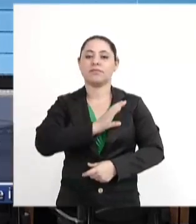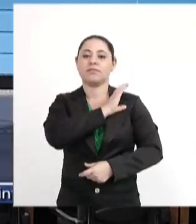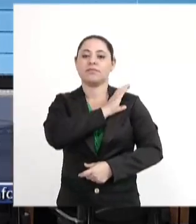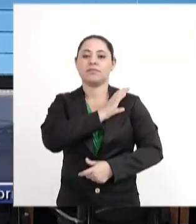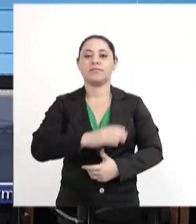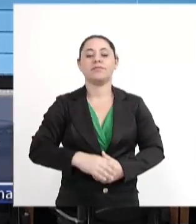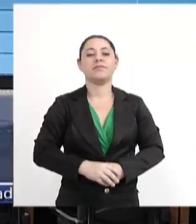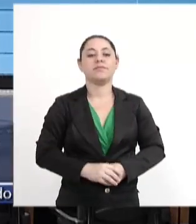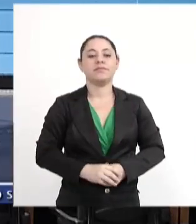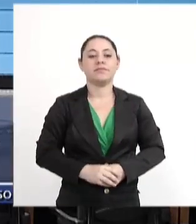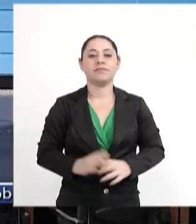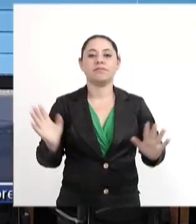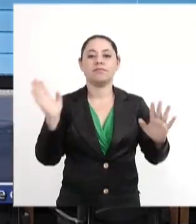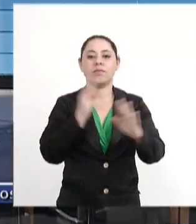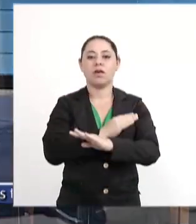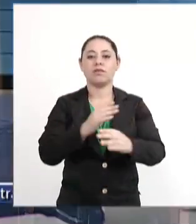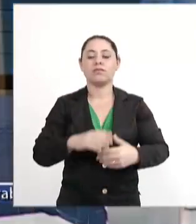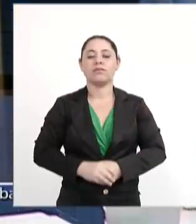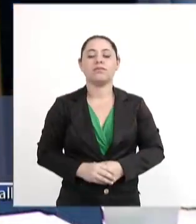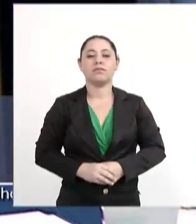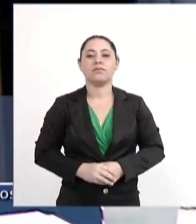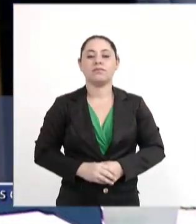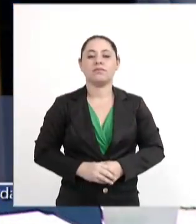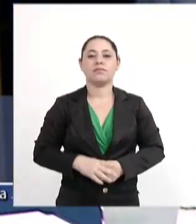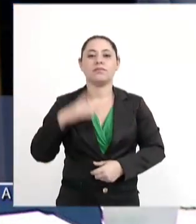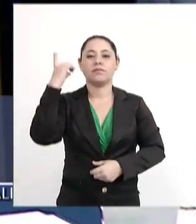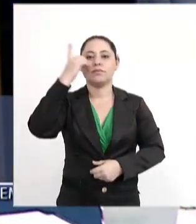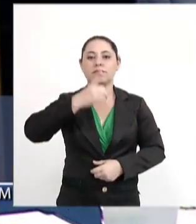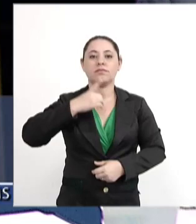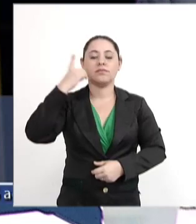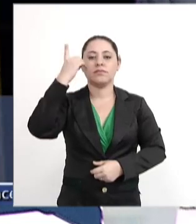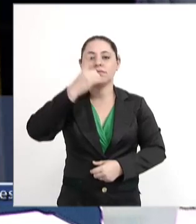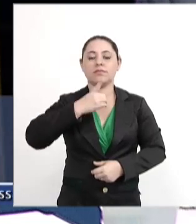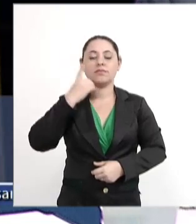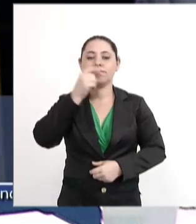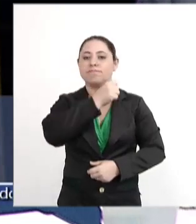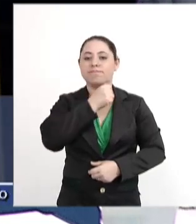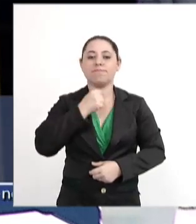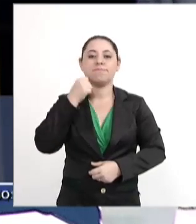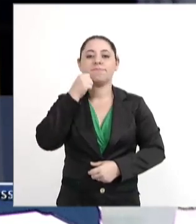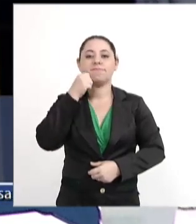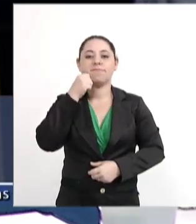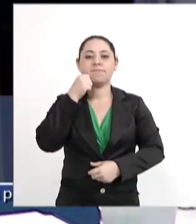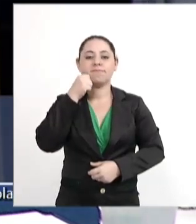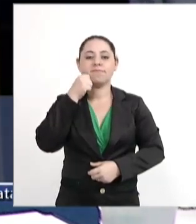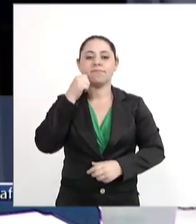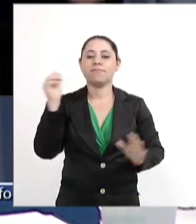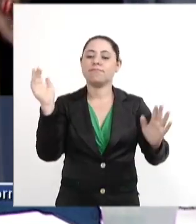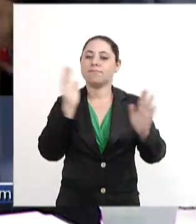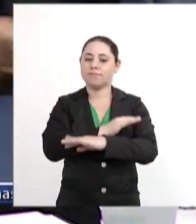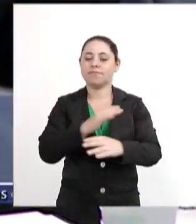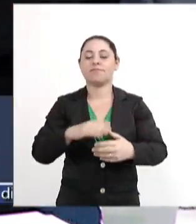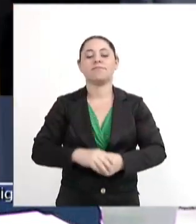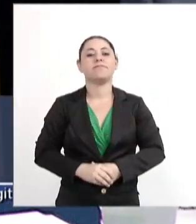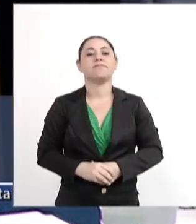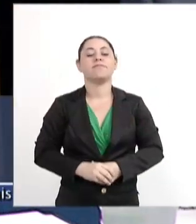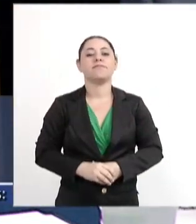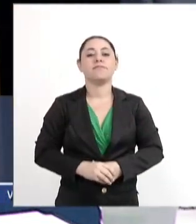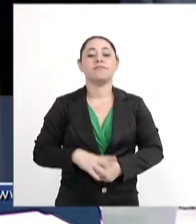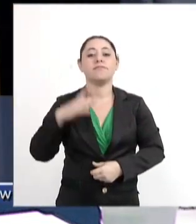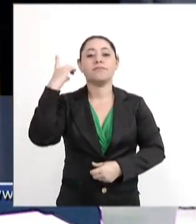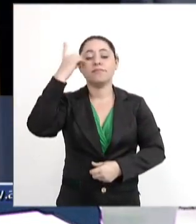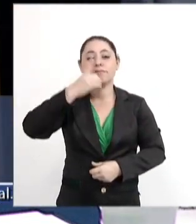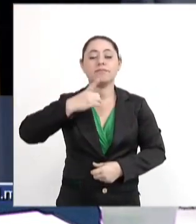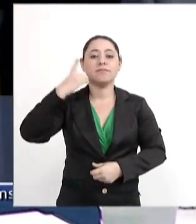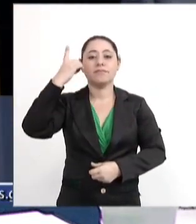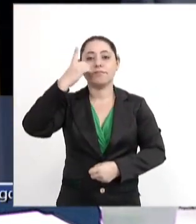Contar. Transfere. Com a palavra, ao ilustre deputado vice-presidente Antônio Vaz. Transfere. Com a palavra,